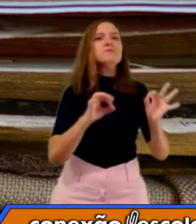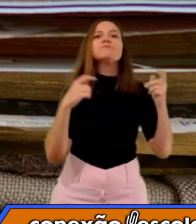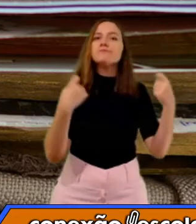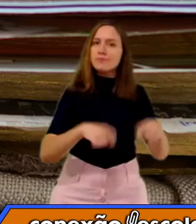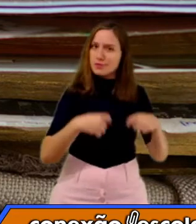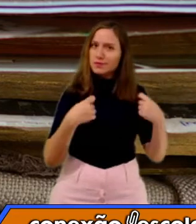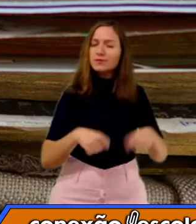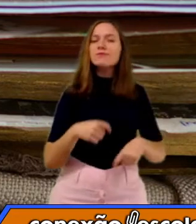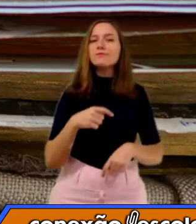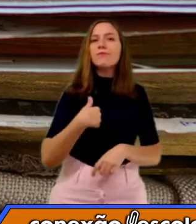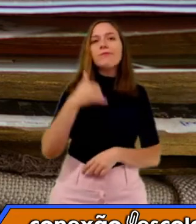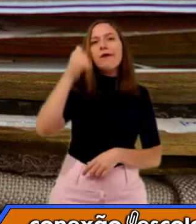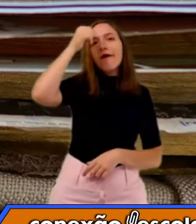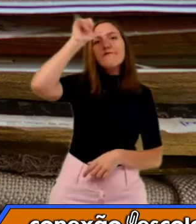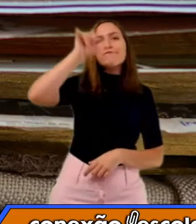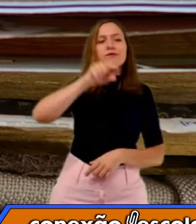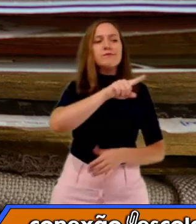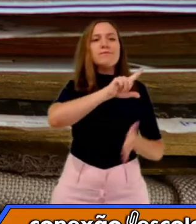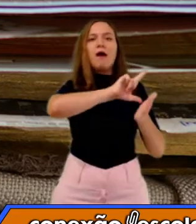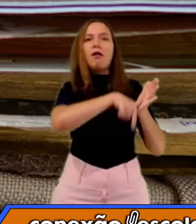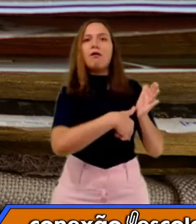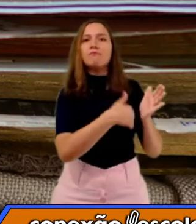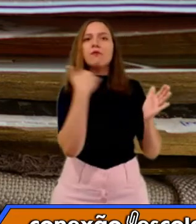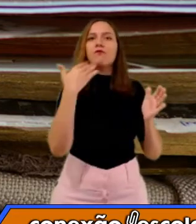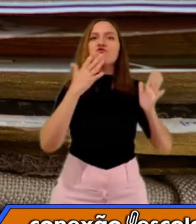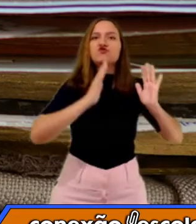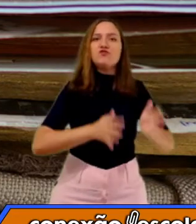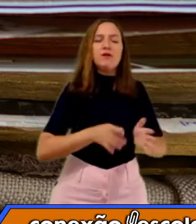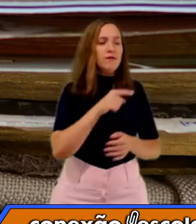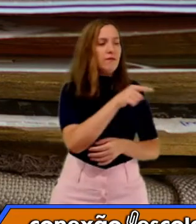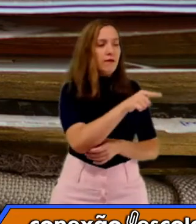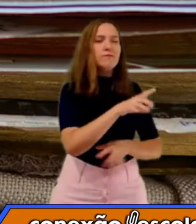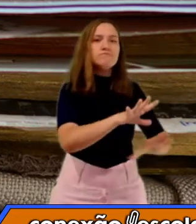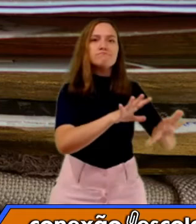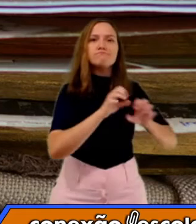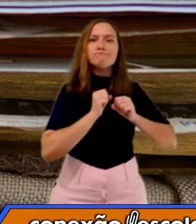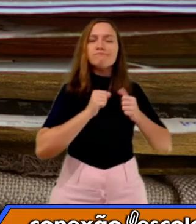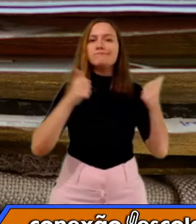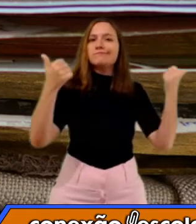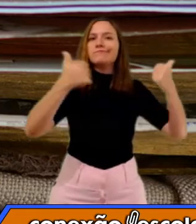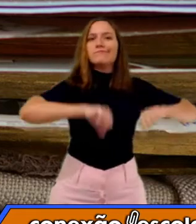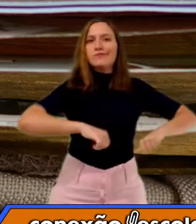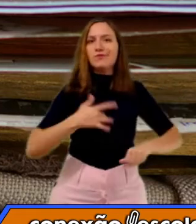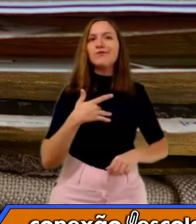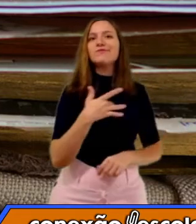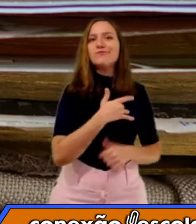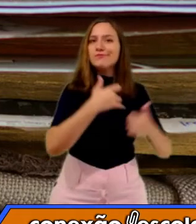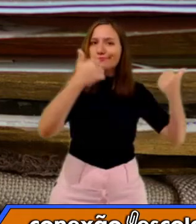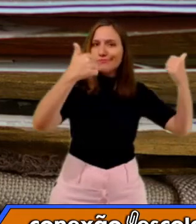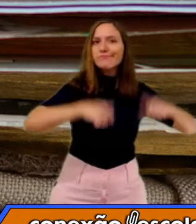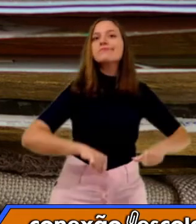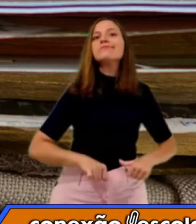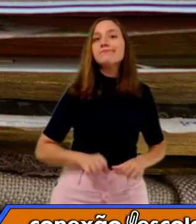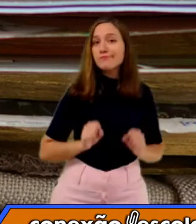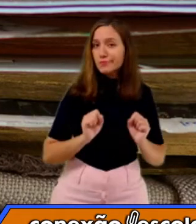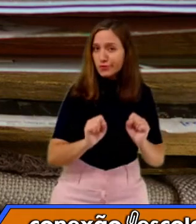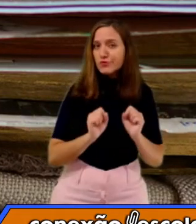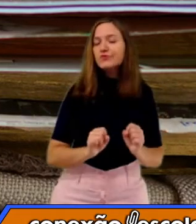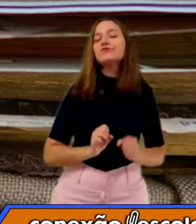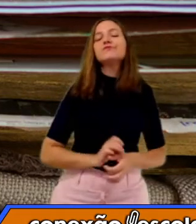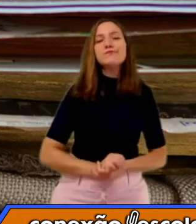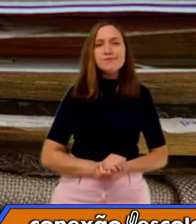não usar a medicação vencida. Porque eu posso, às vezes, em vez de melhorar os sintomas, eu posso